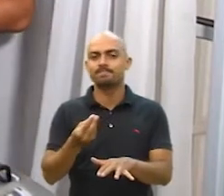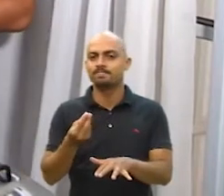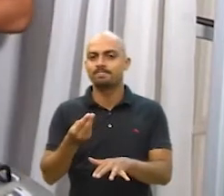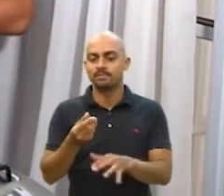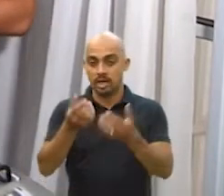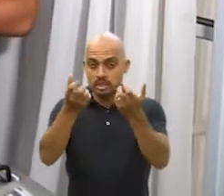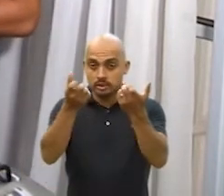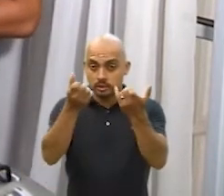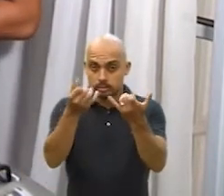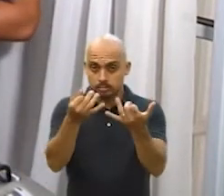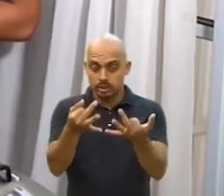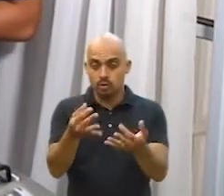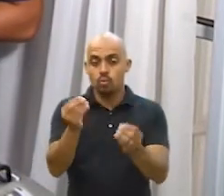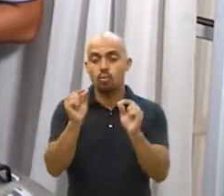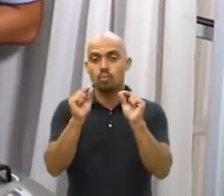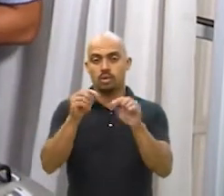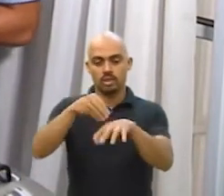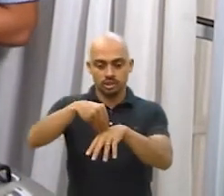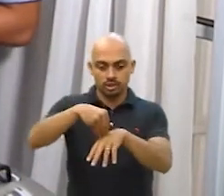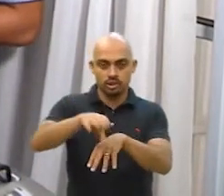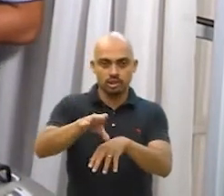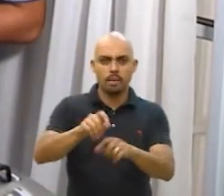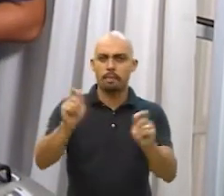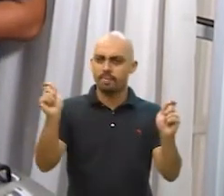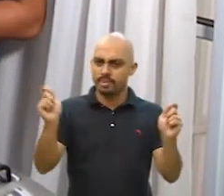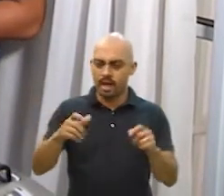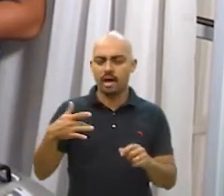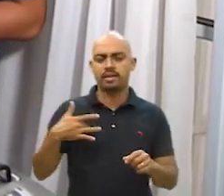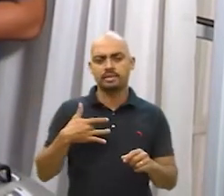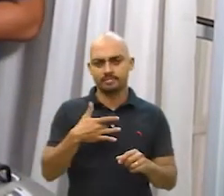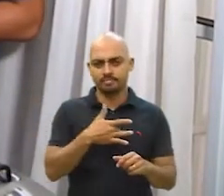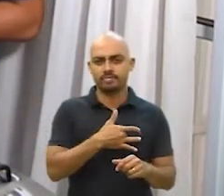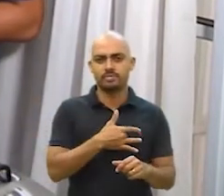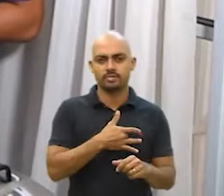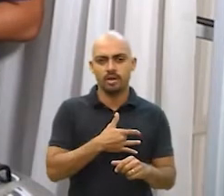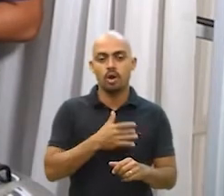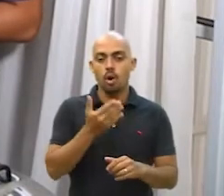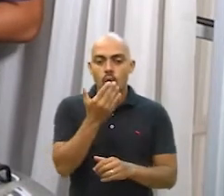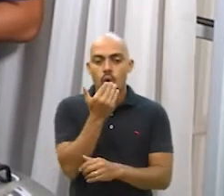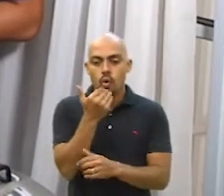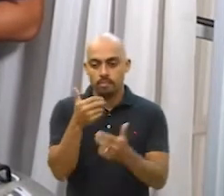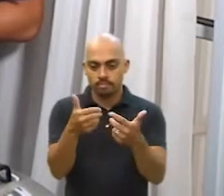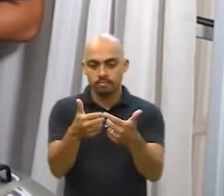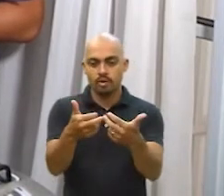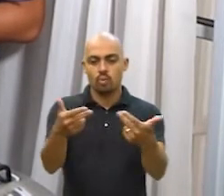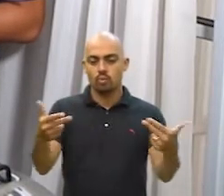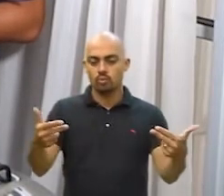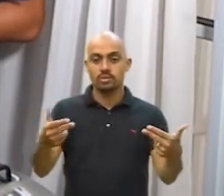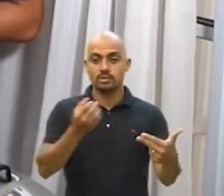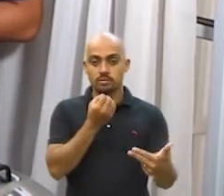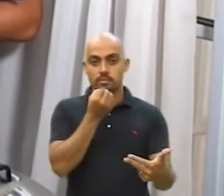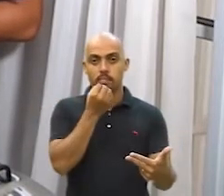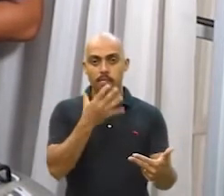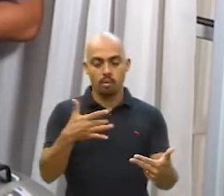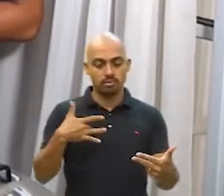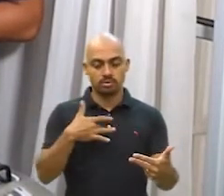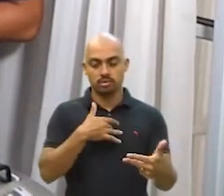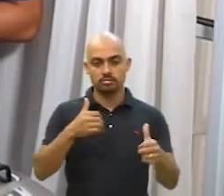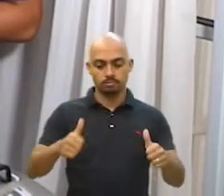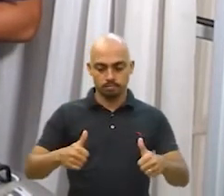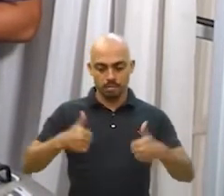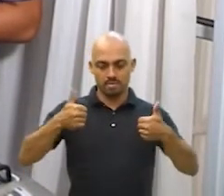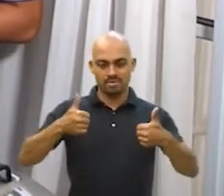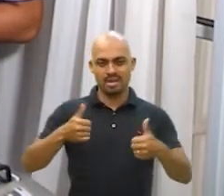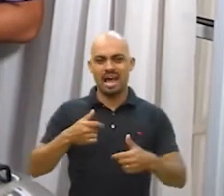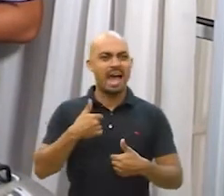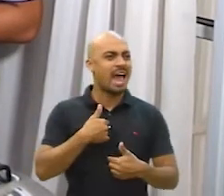para as pessoas, dar a dica que dá para você ser saudável, consumir um bom alimento e não precisa ficar, eu